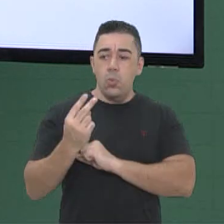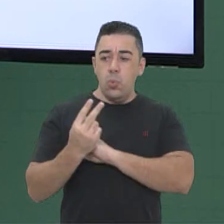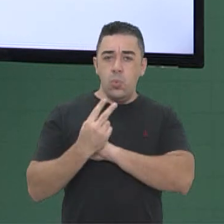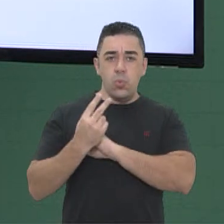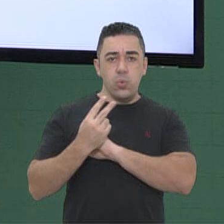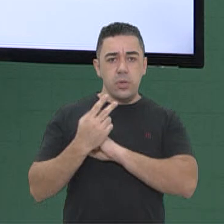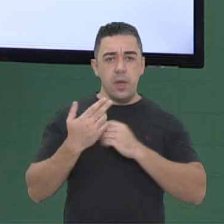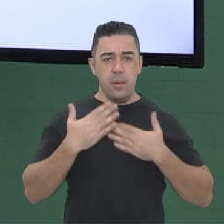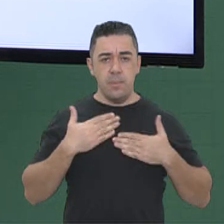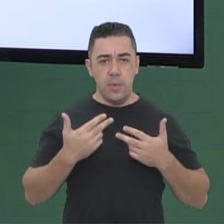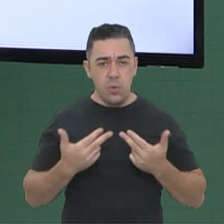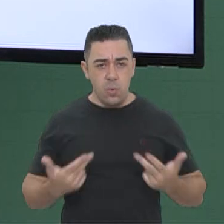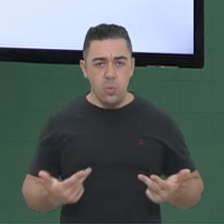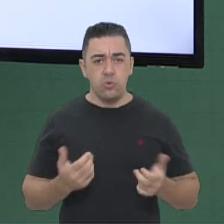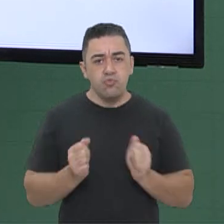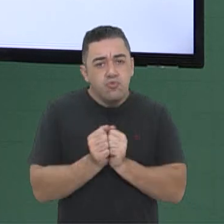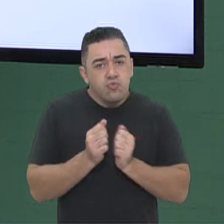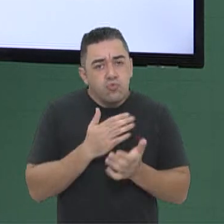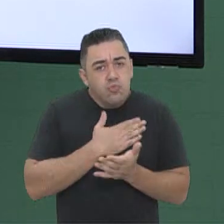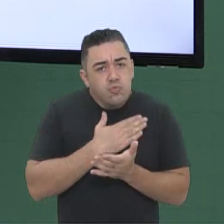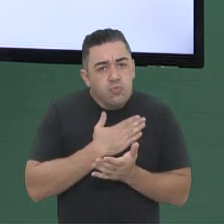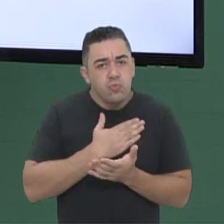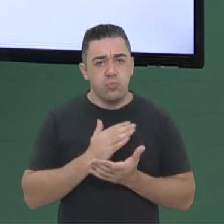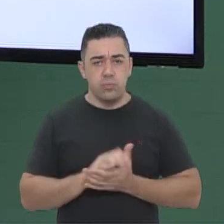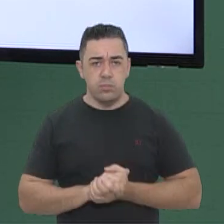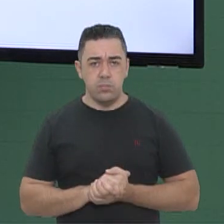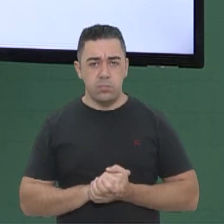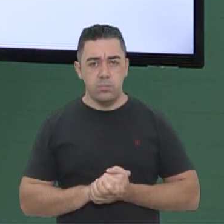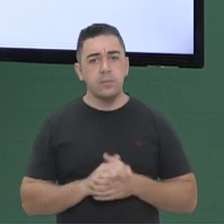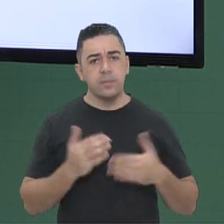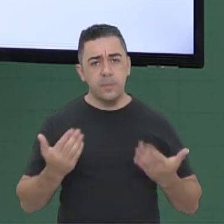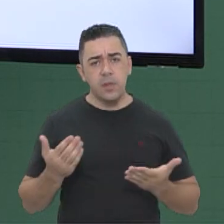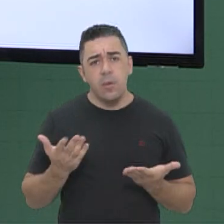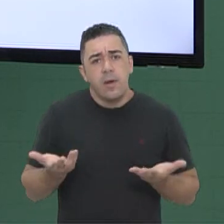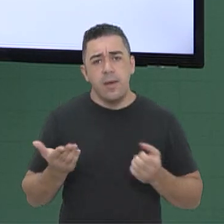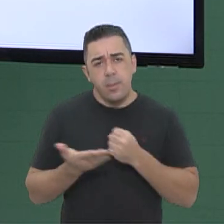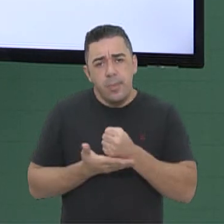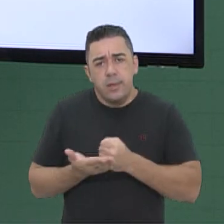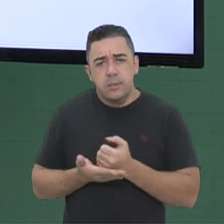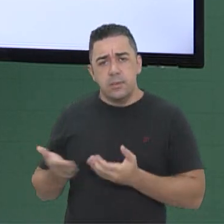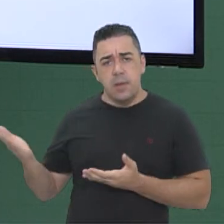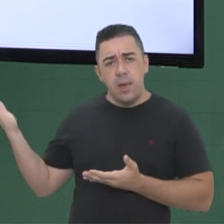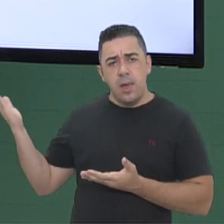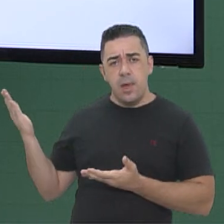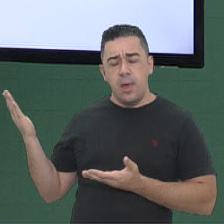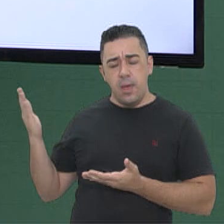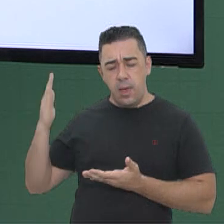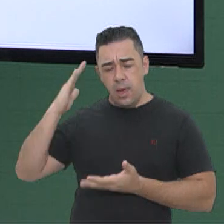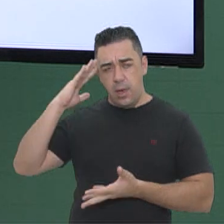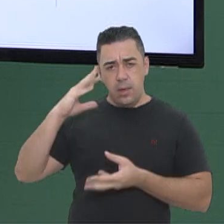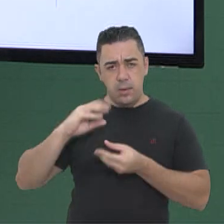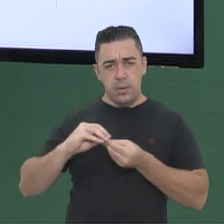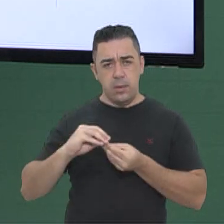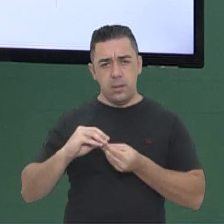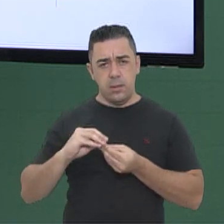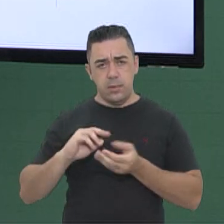seus pertences junto a ele, tá? Basicamente é essa a interpretação.